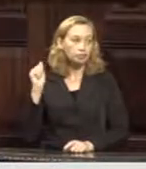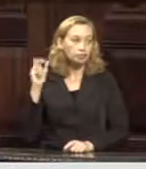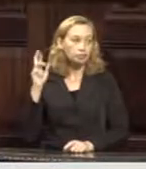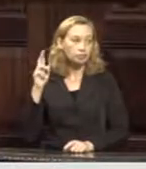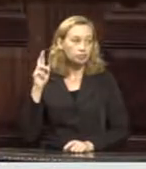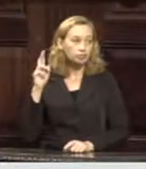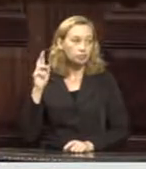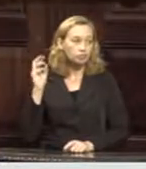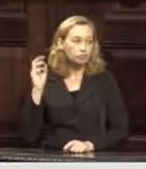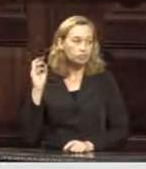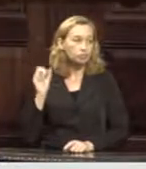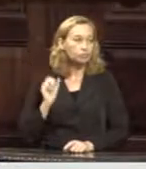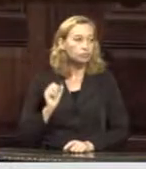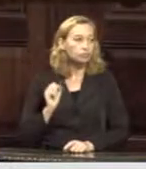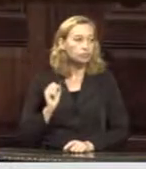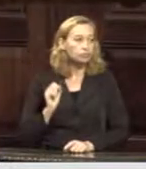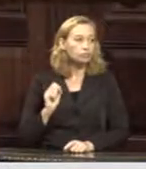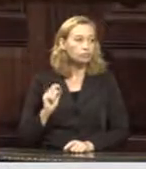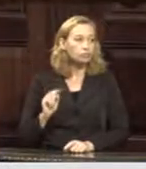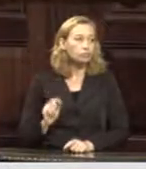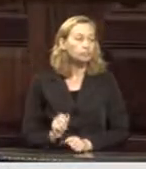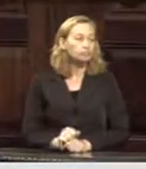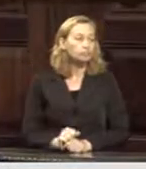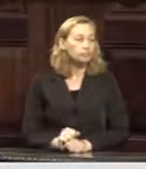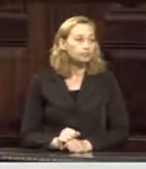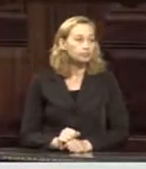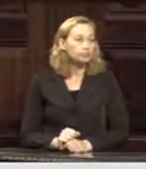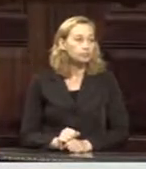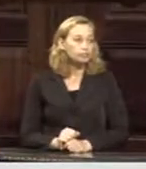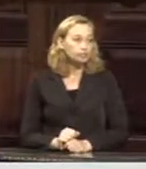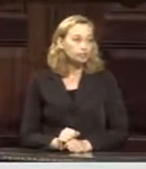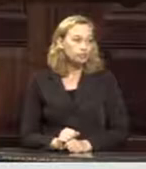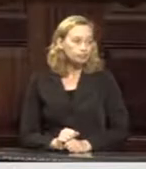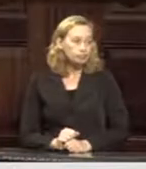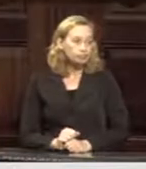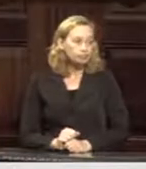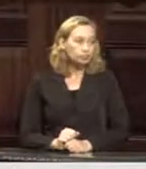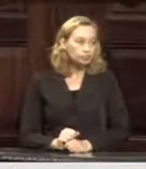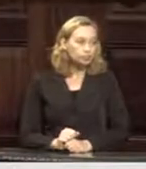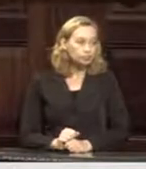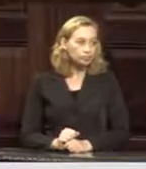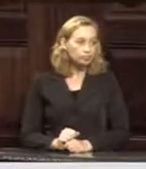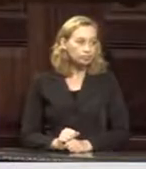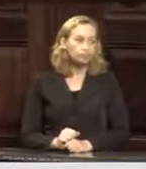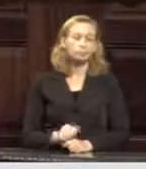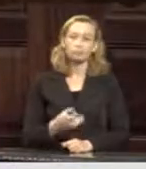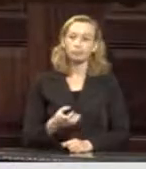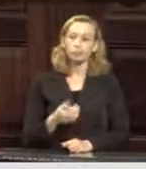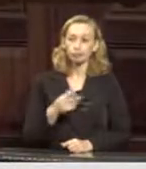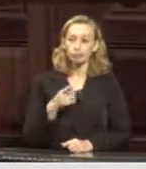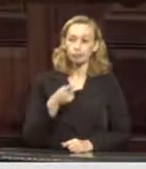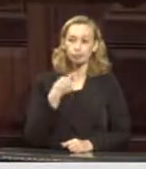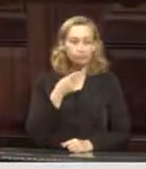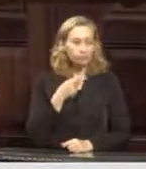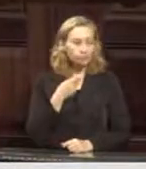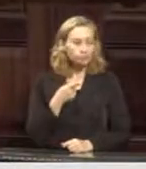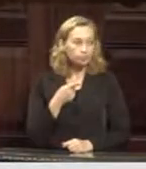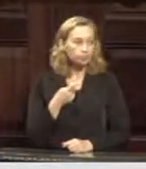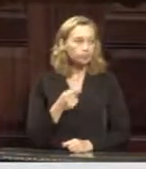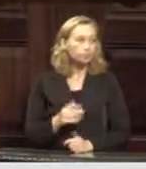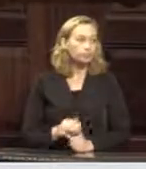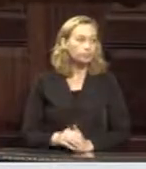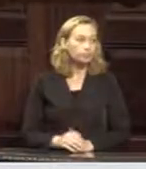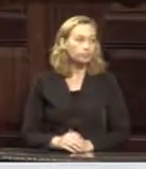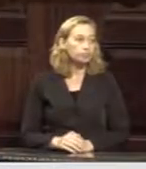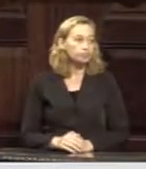Diogo Tristão, procurador federal, especialista também no tema. Portanto, fazer esse registro para ficar consignado